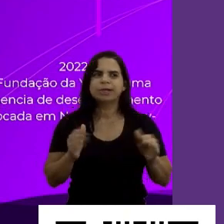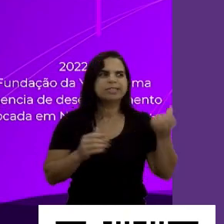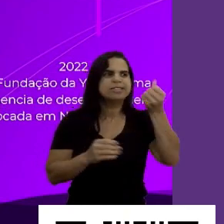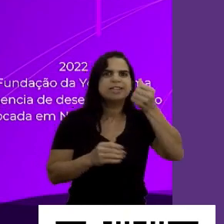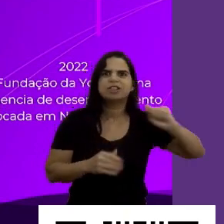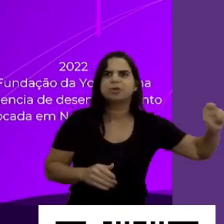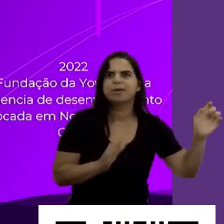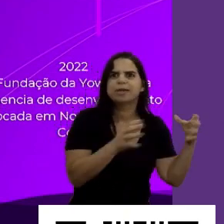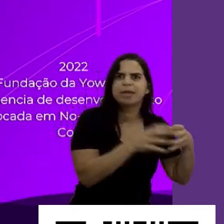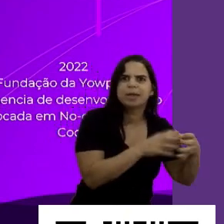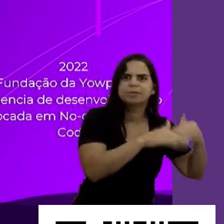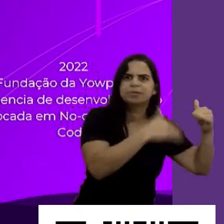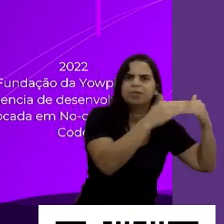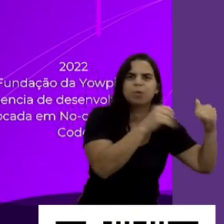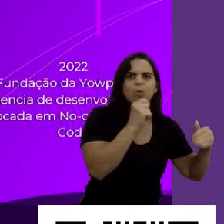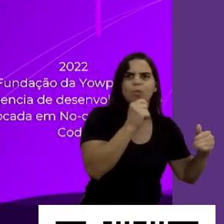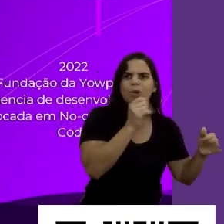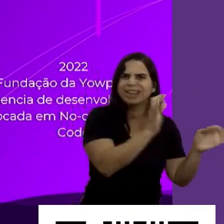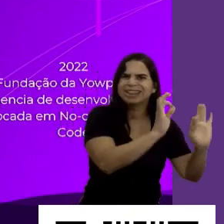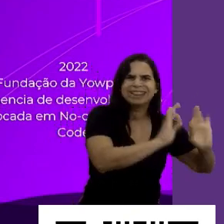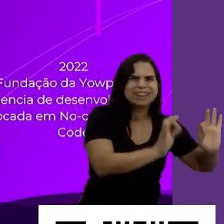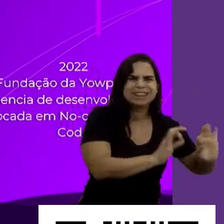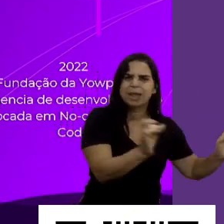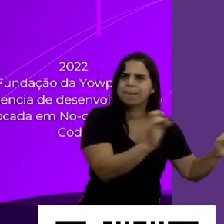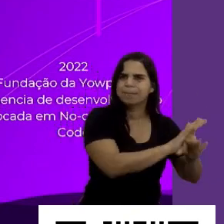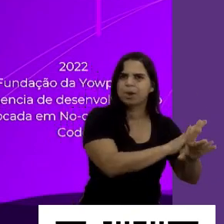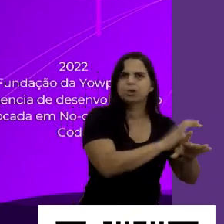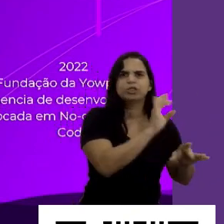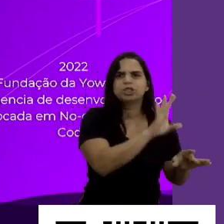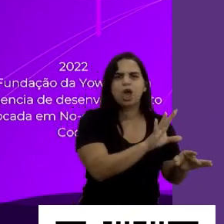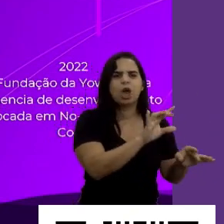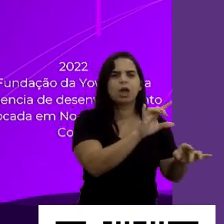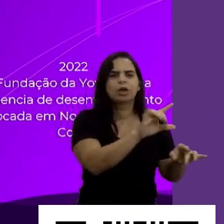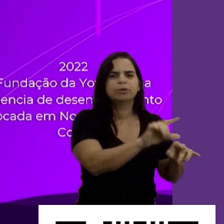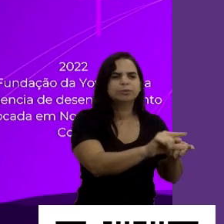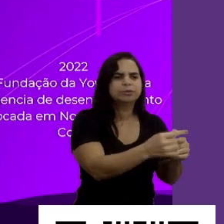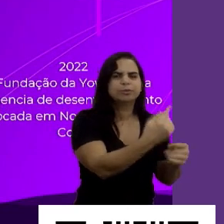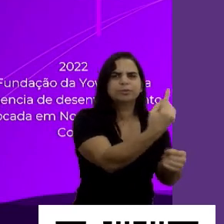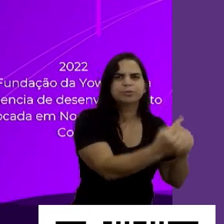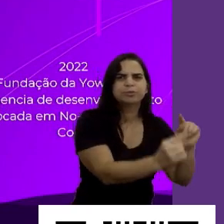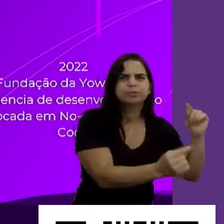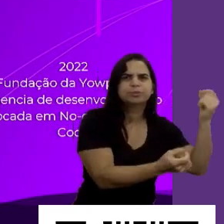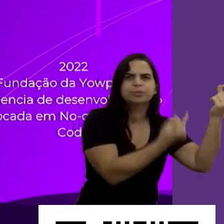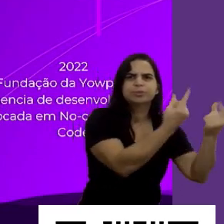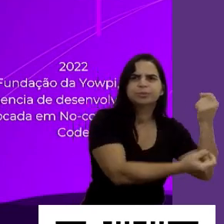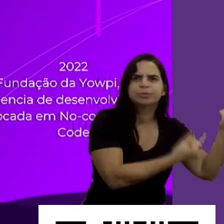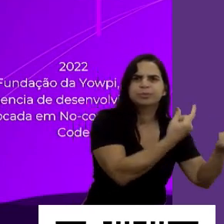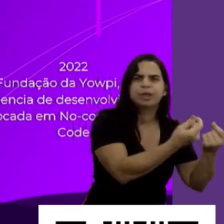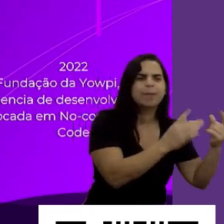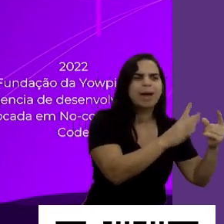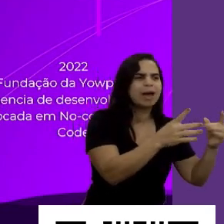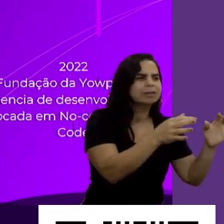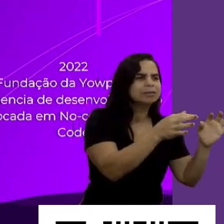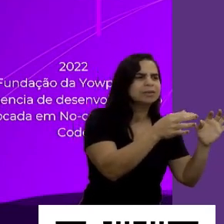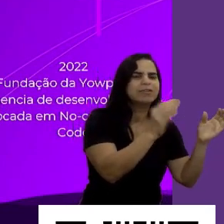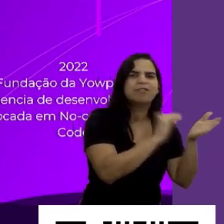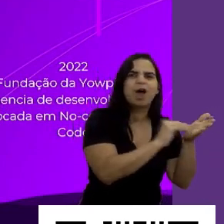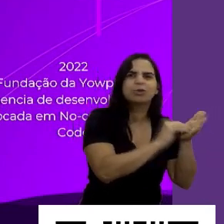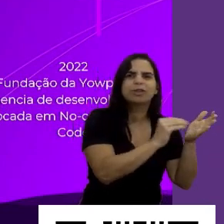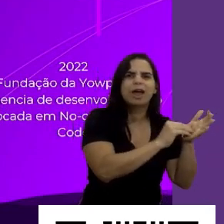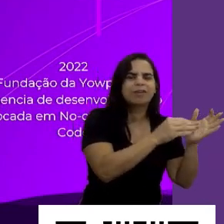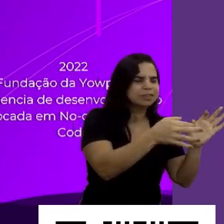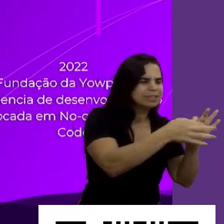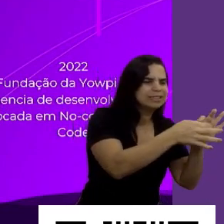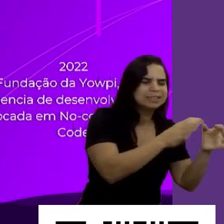gente não tinha algo pronto a gente tinha coisas soltas prontas mas que não se comunicavam em um mês e meio